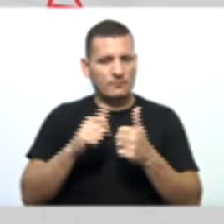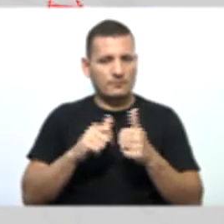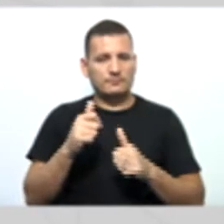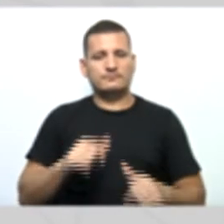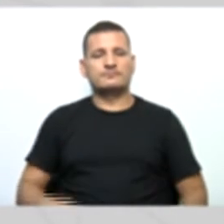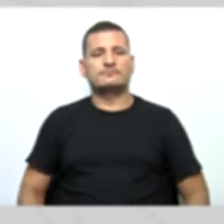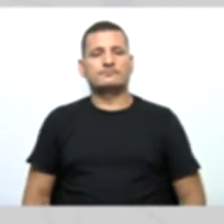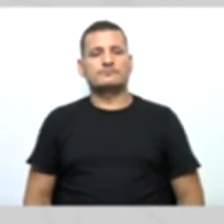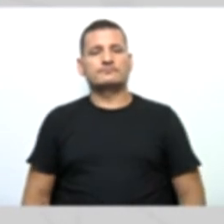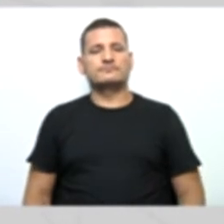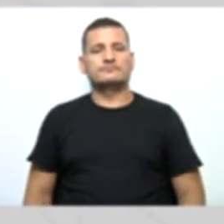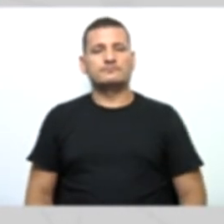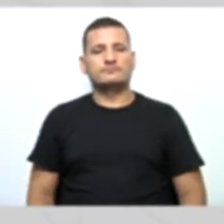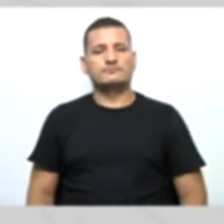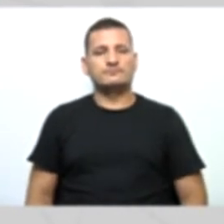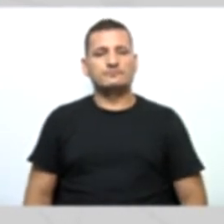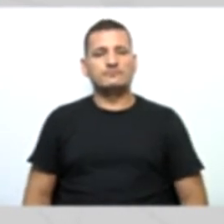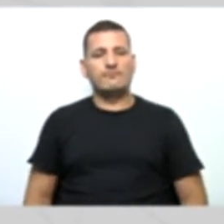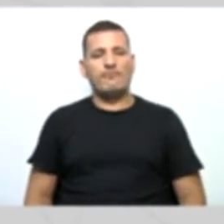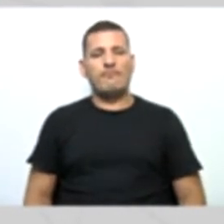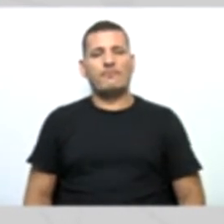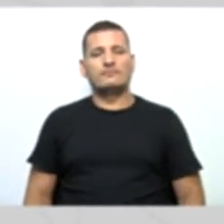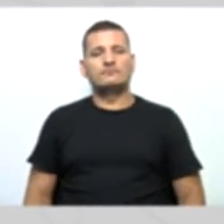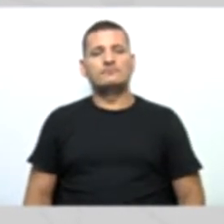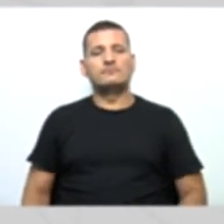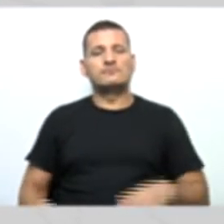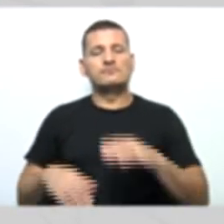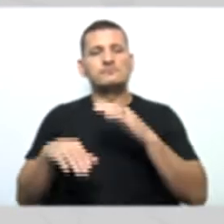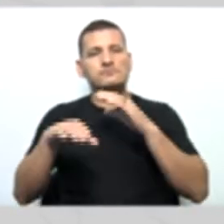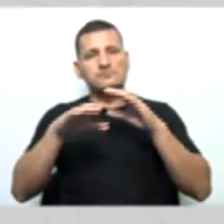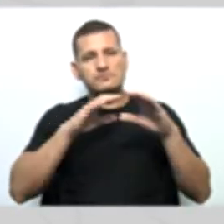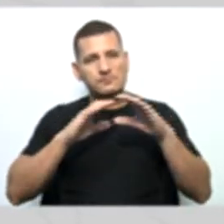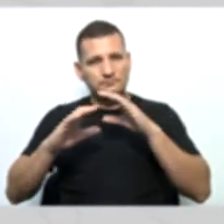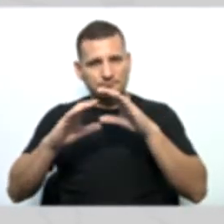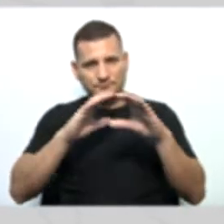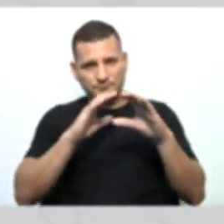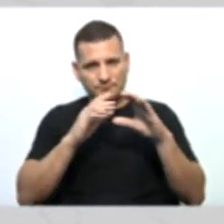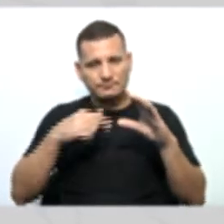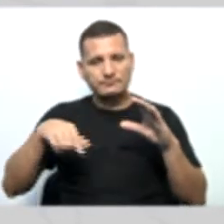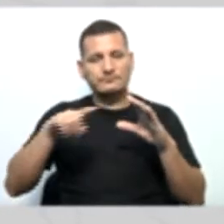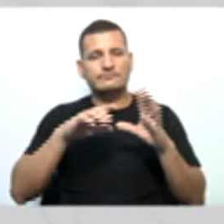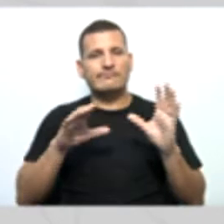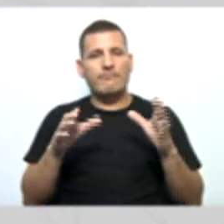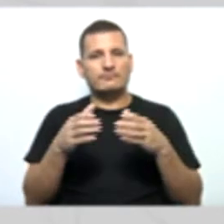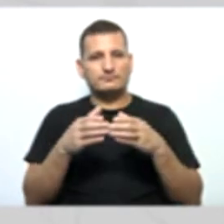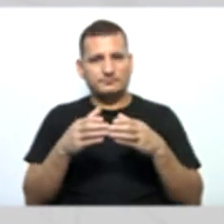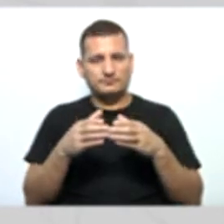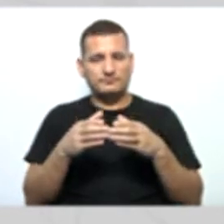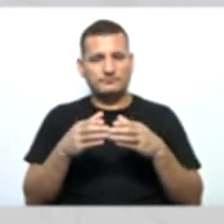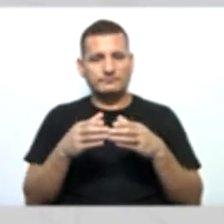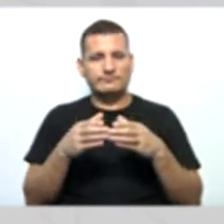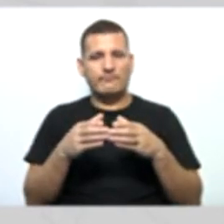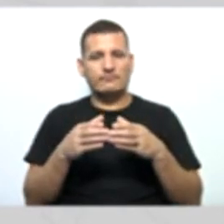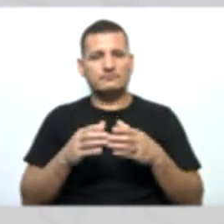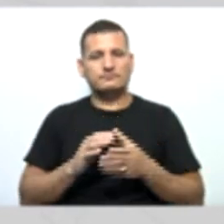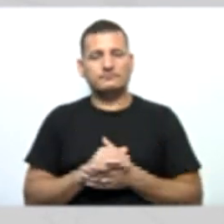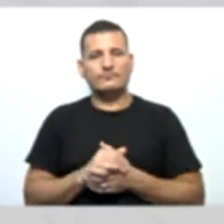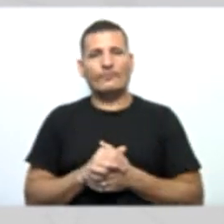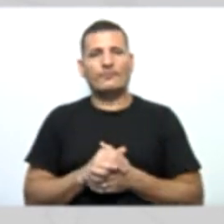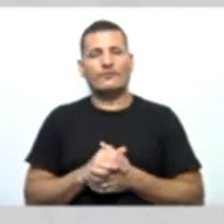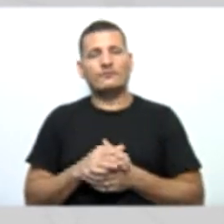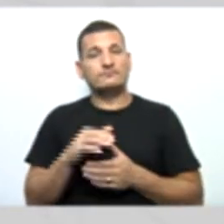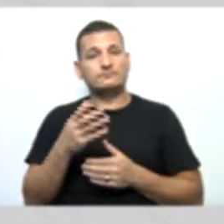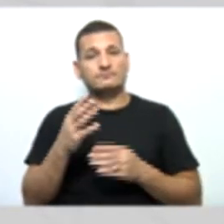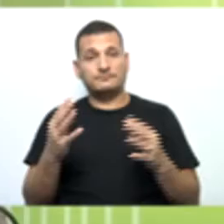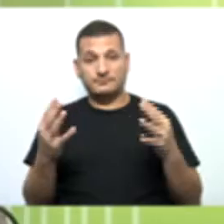ó. Primeiro, comunicação entre pessoas envolvidas. Gente, eu chamo a